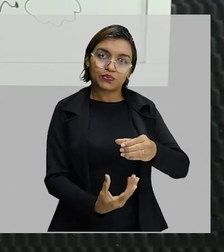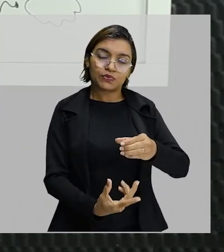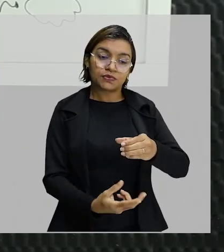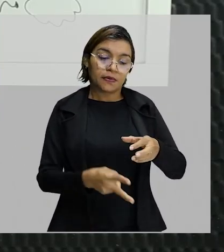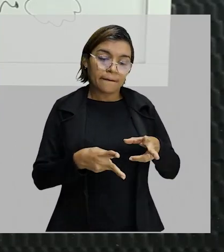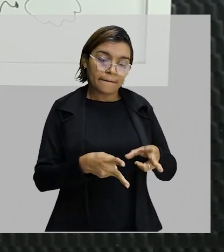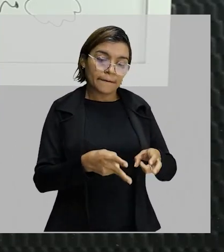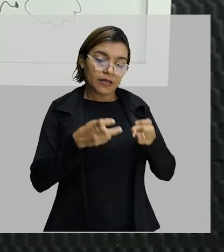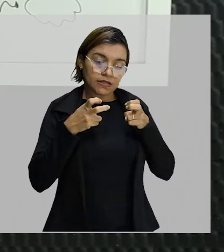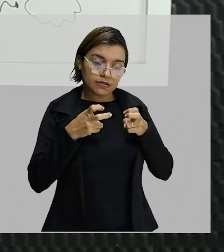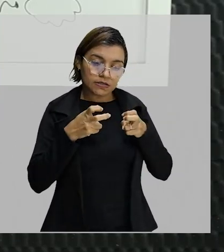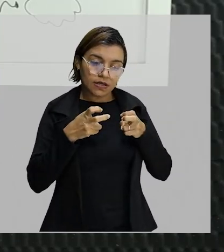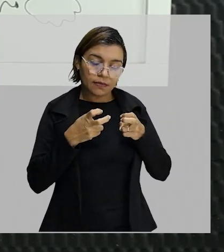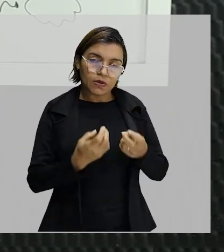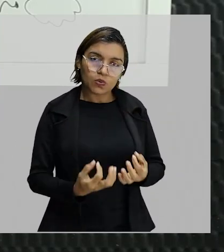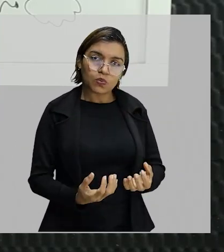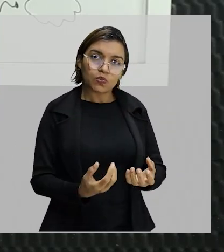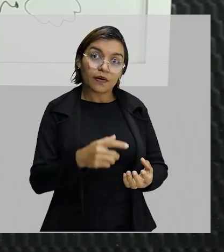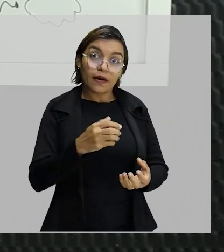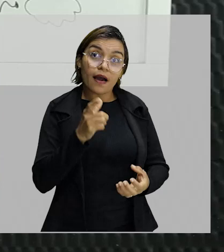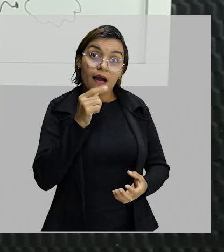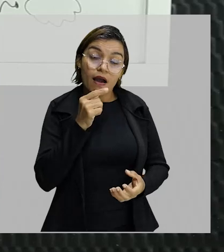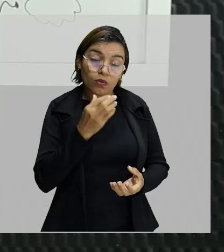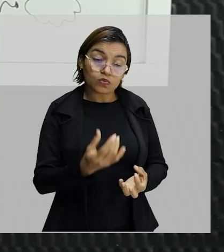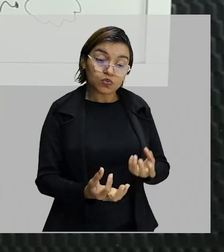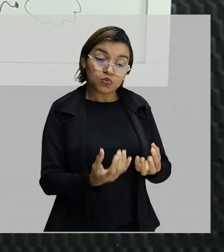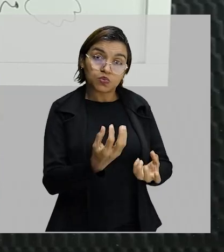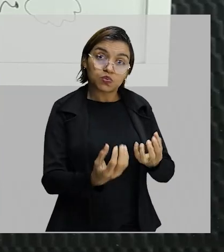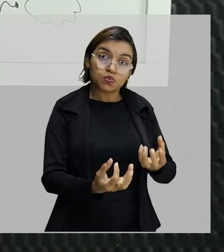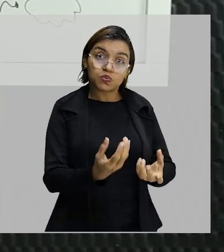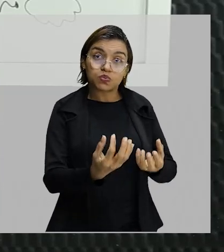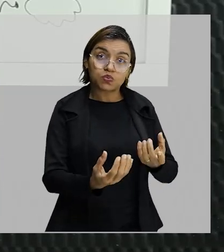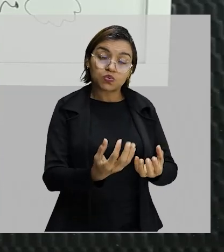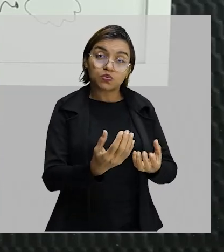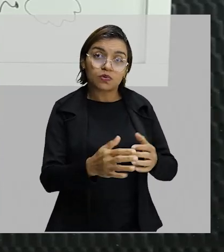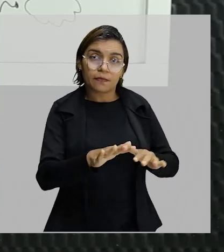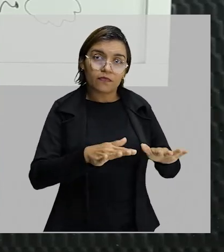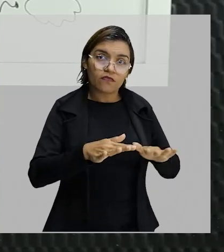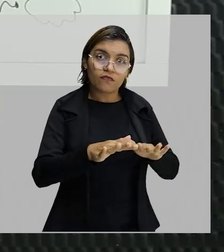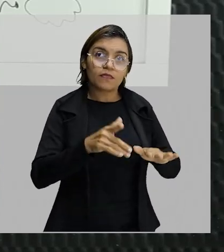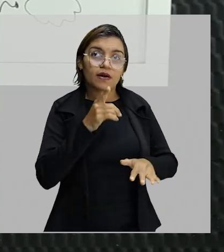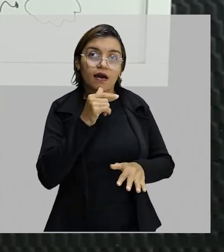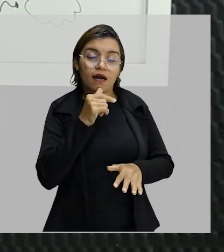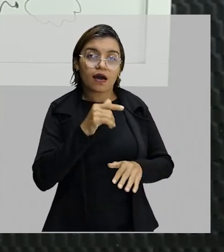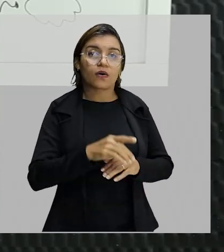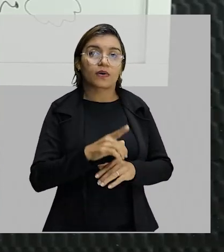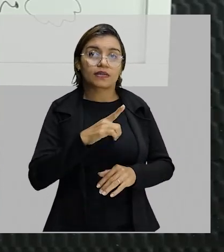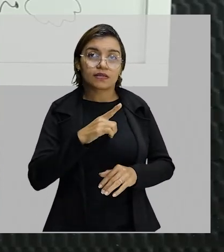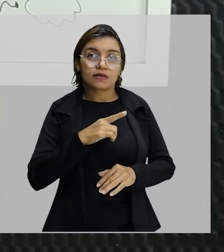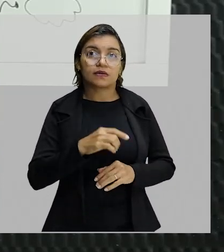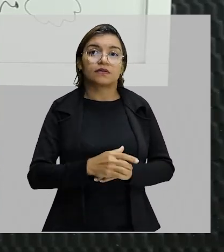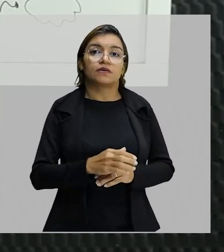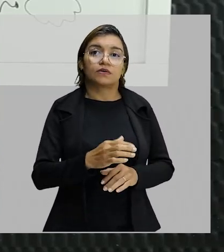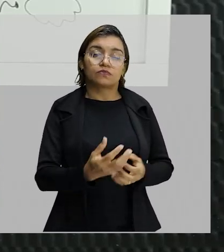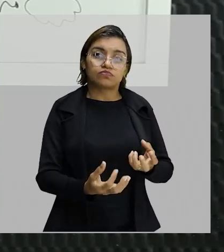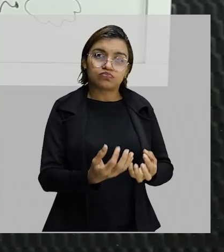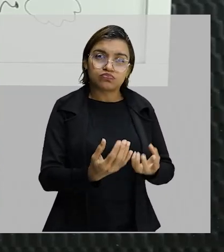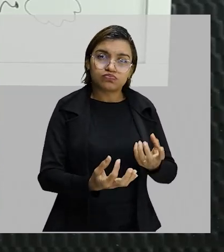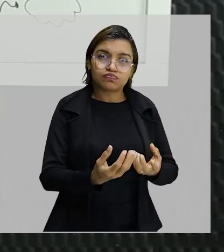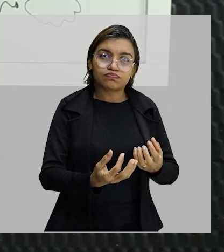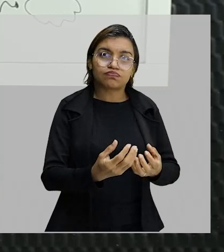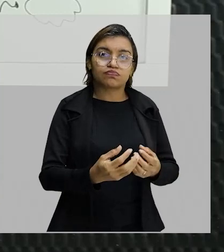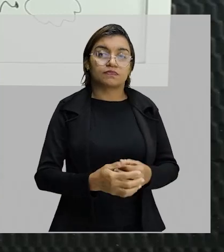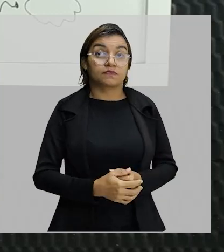ele vai começar a ferver. Então tem um processo de fervura, aquele movimento da água ali, né? A água, aquele movimento muito